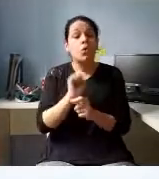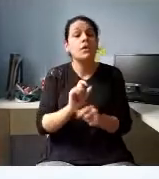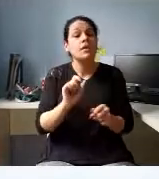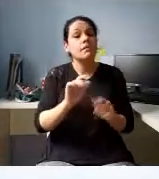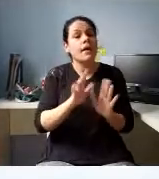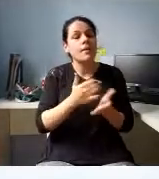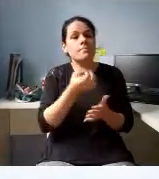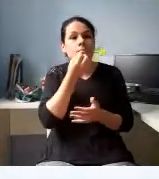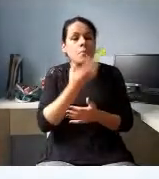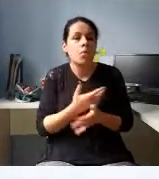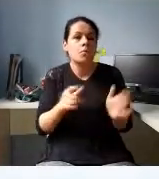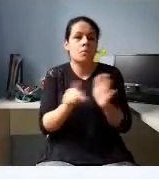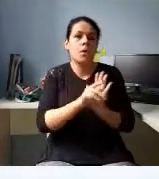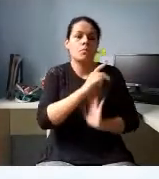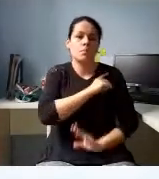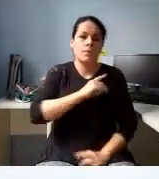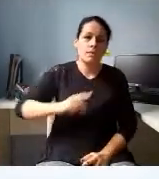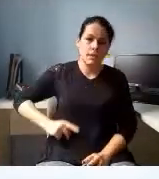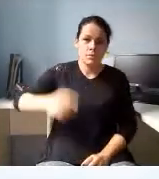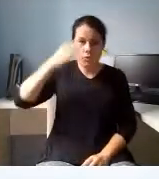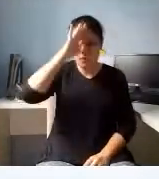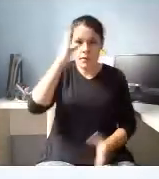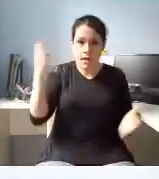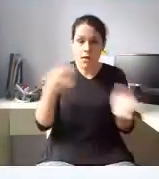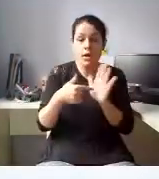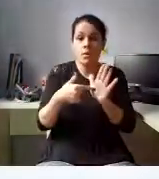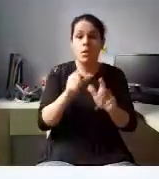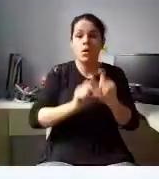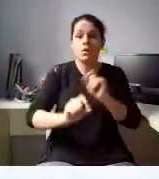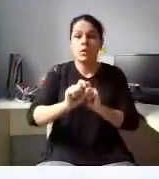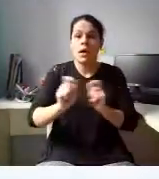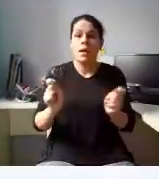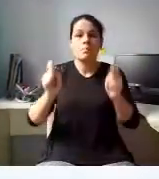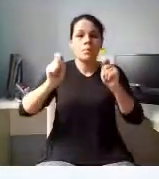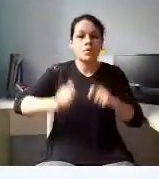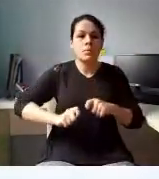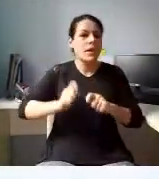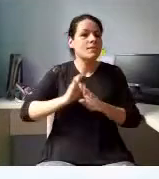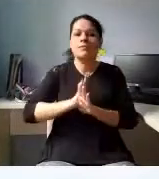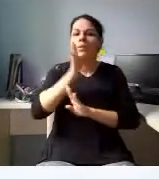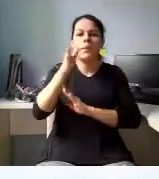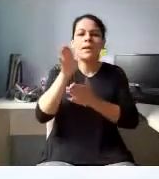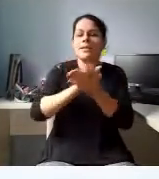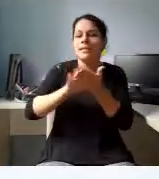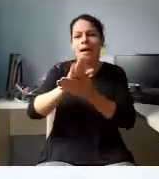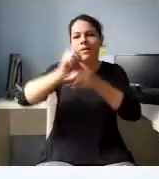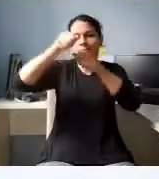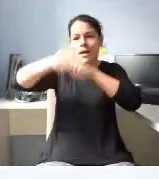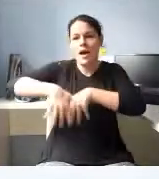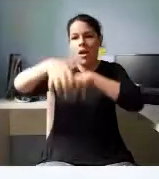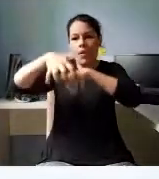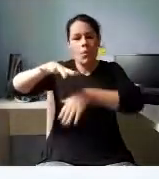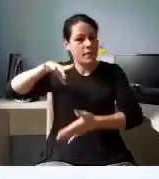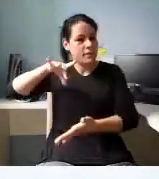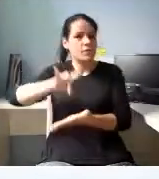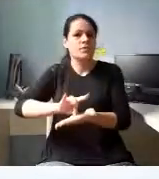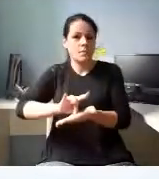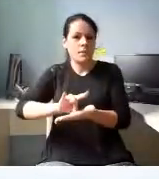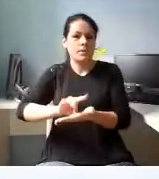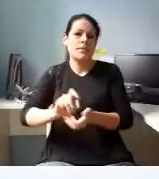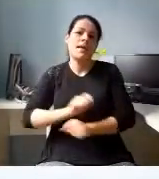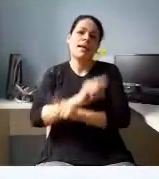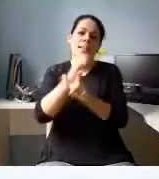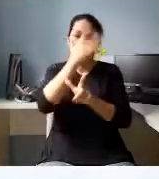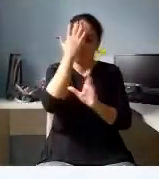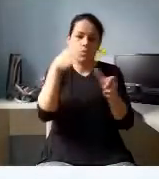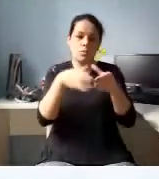do presidente é justamente a possibilidade de você não poder ir às ruas efetivamente. Obviamente que a militância de esquerda é